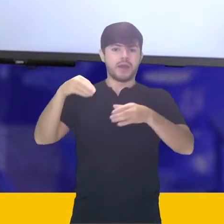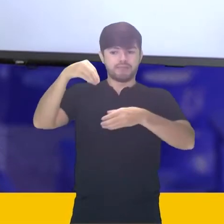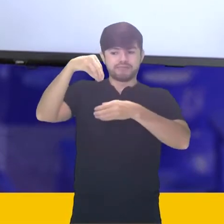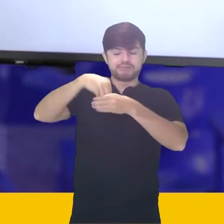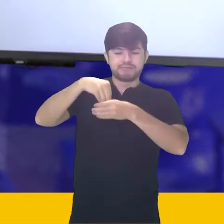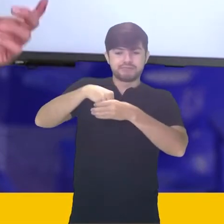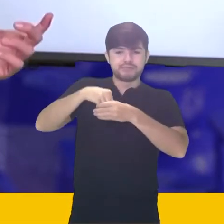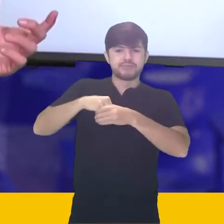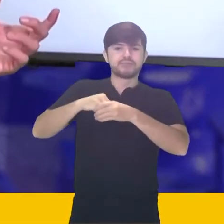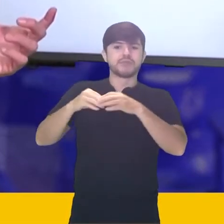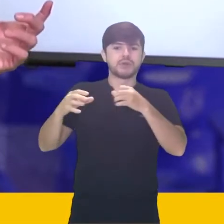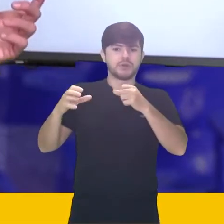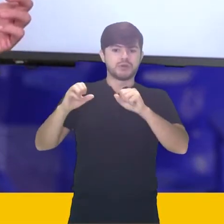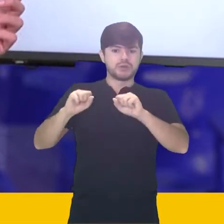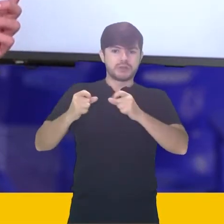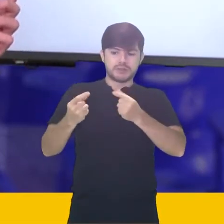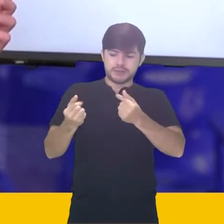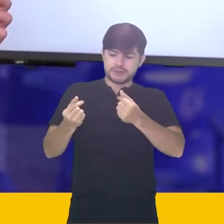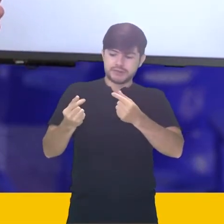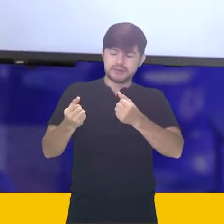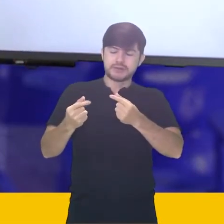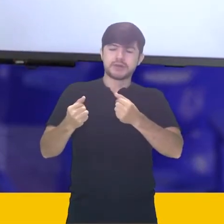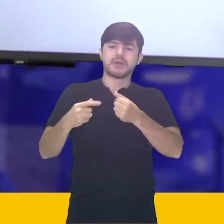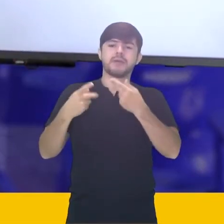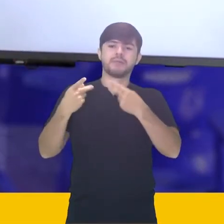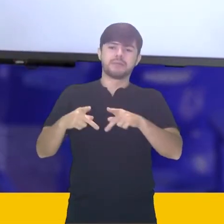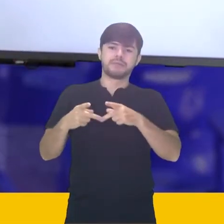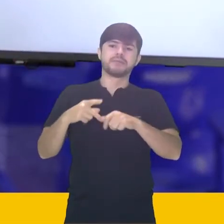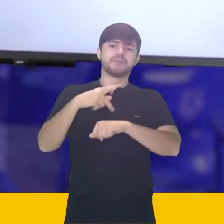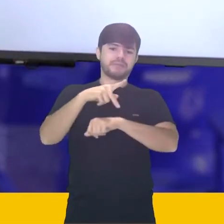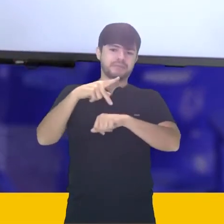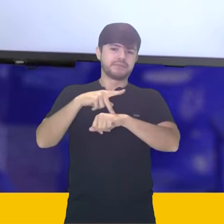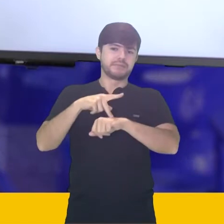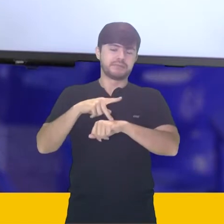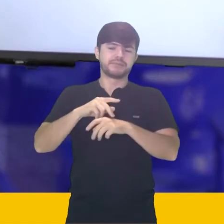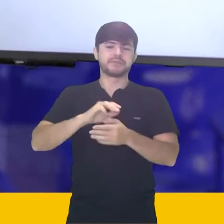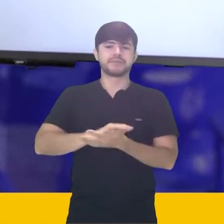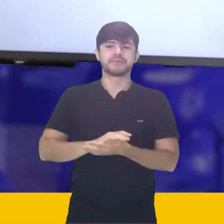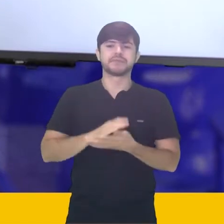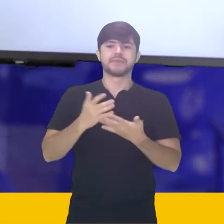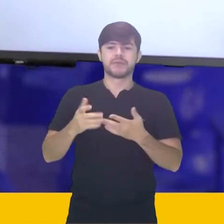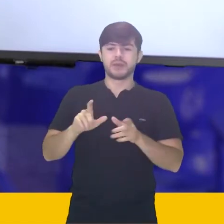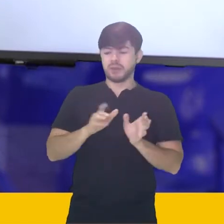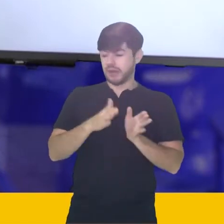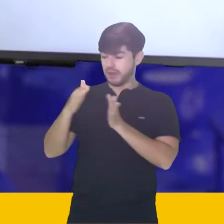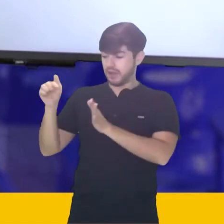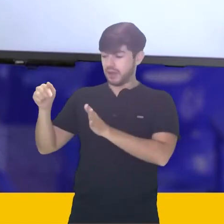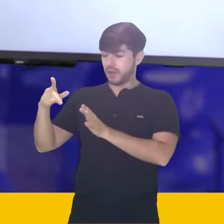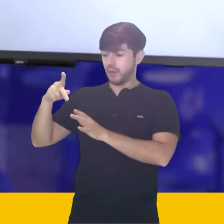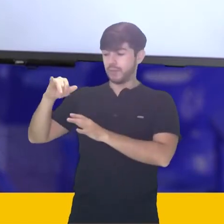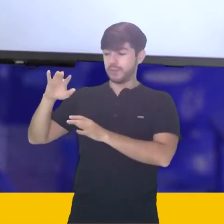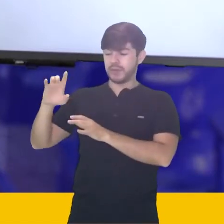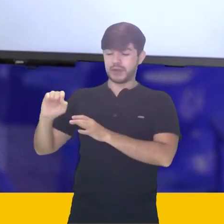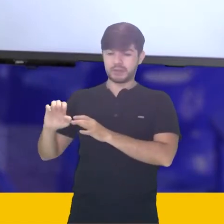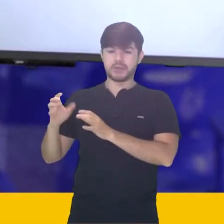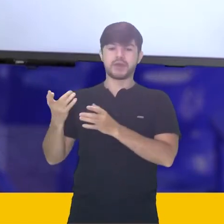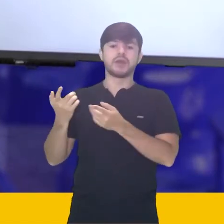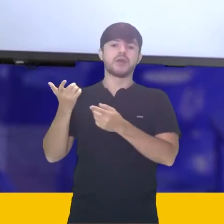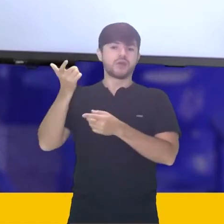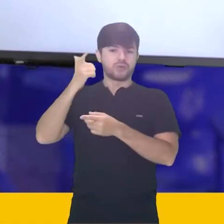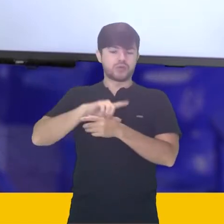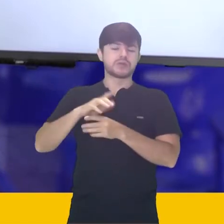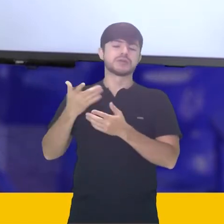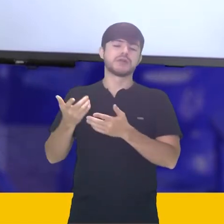renda. Então é qualidade de vida e renda. O IDH também fala de renda, mas o PIB ele pode dizer muito mais nesse aspecto agora.